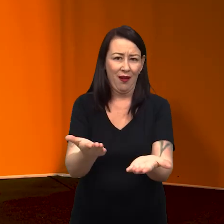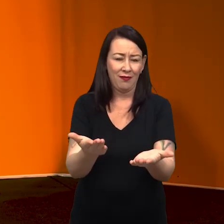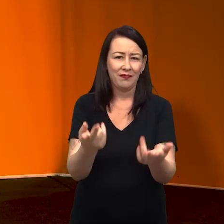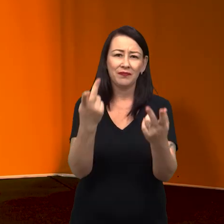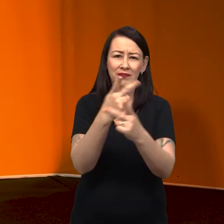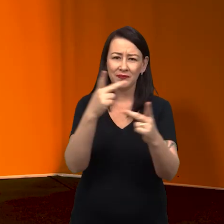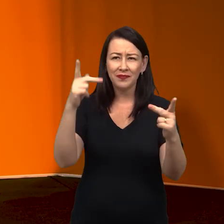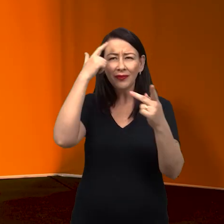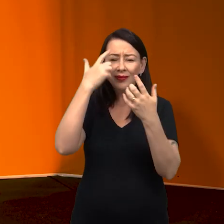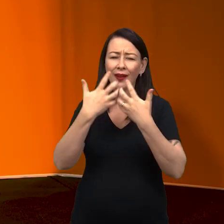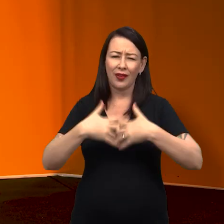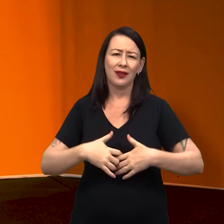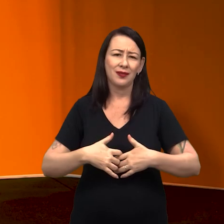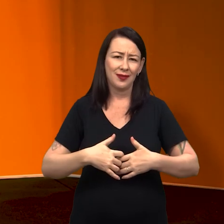um